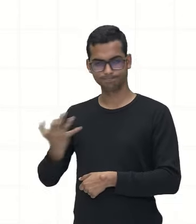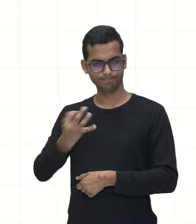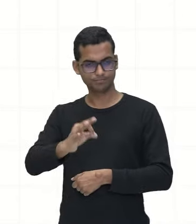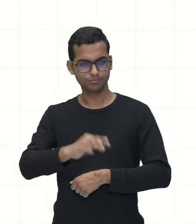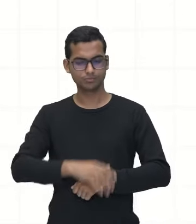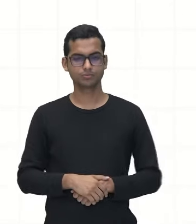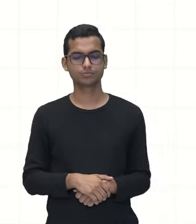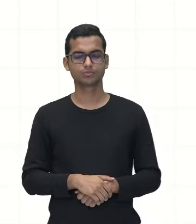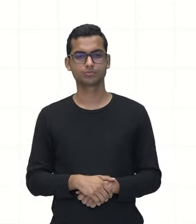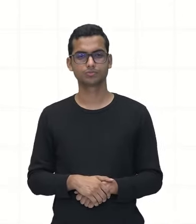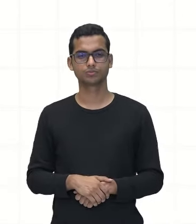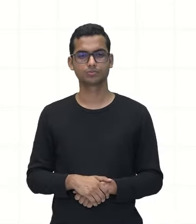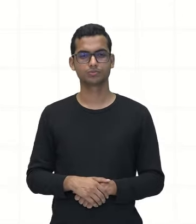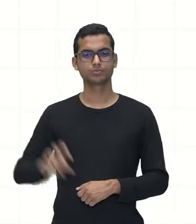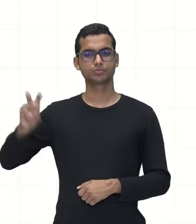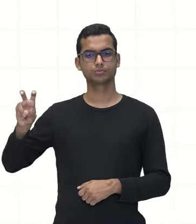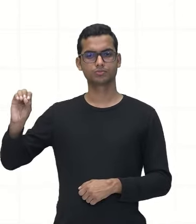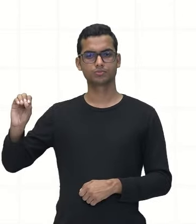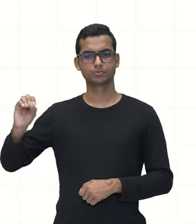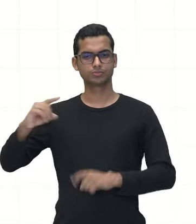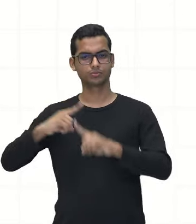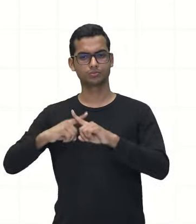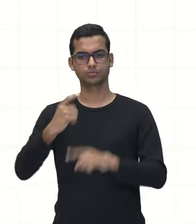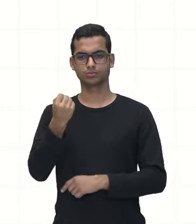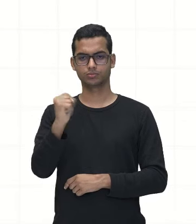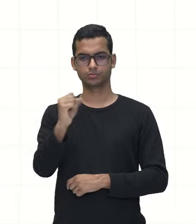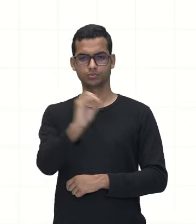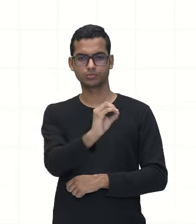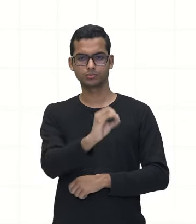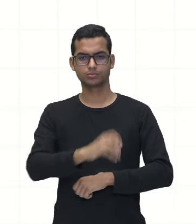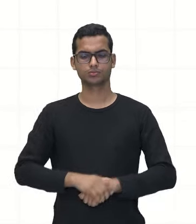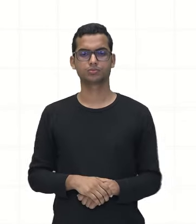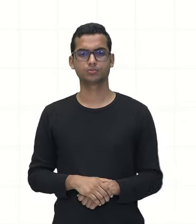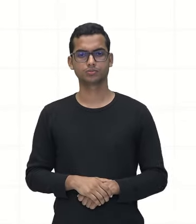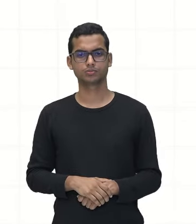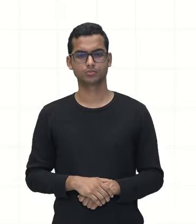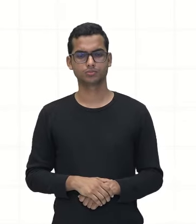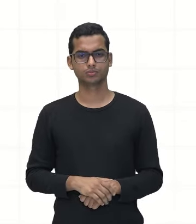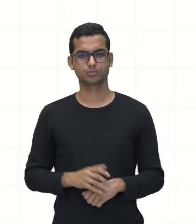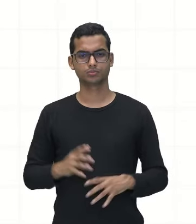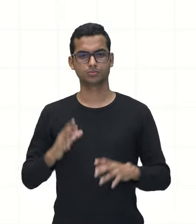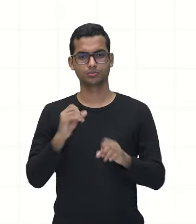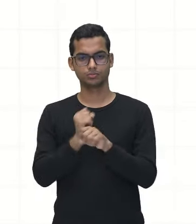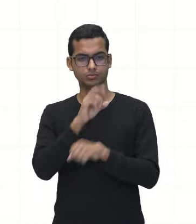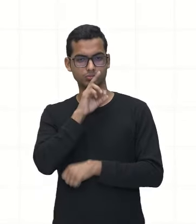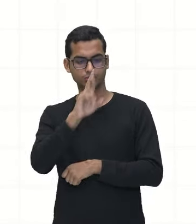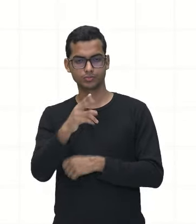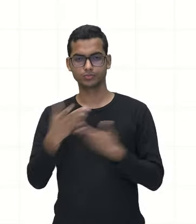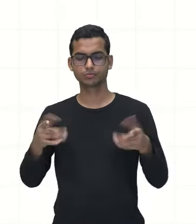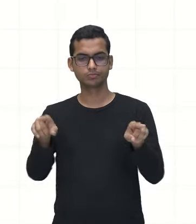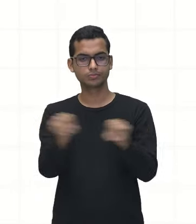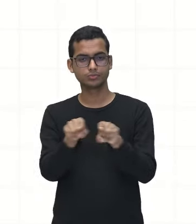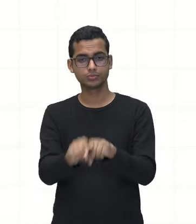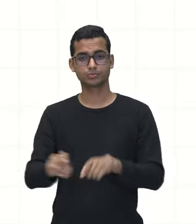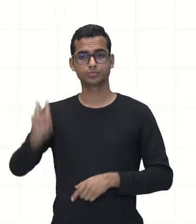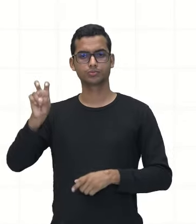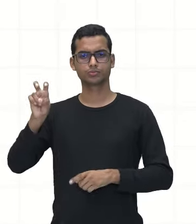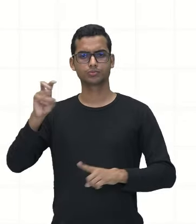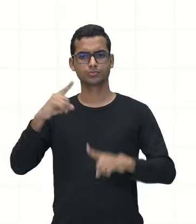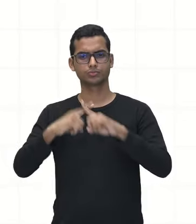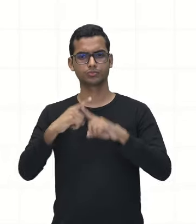Multiplicando 50 vezes 80, nós vamos ter que 5 vezes 8, olha só como isso fica fácil para fazer